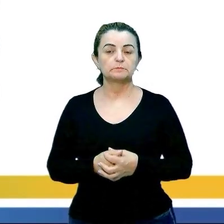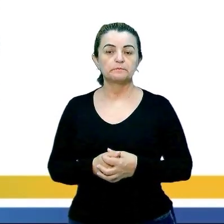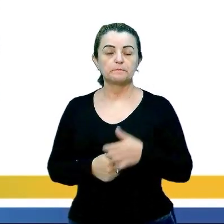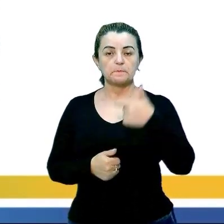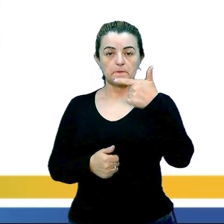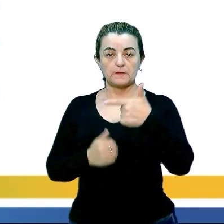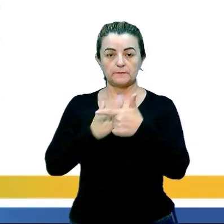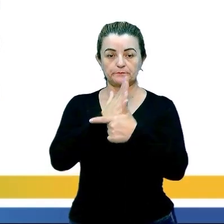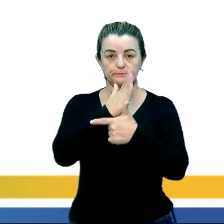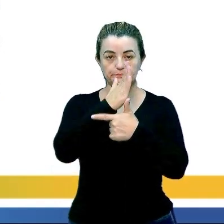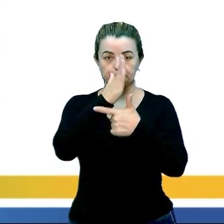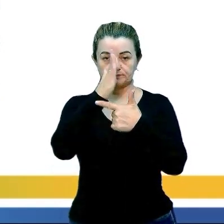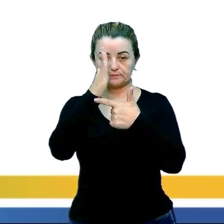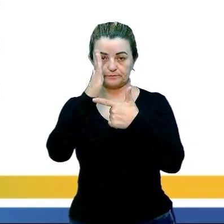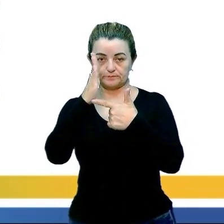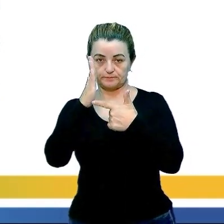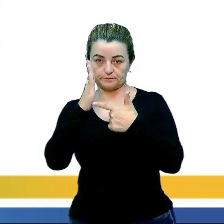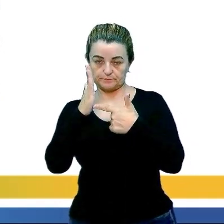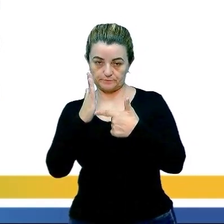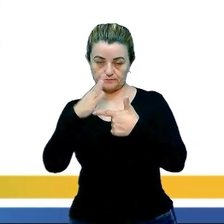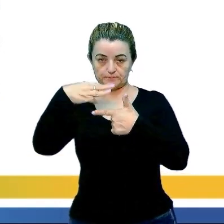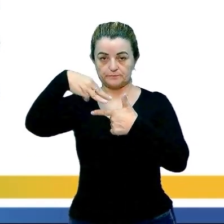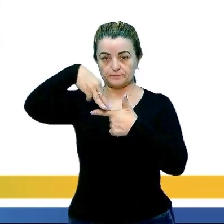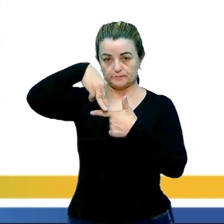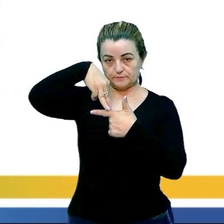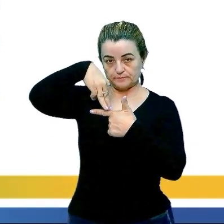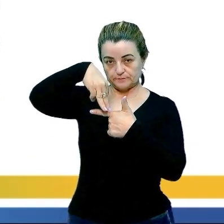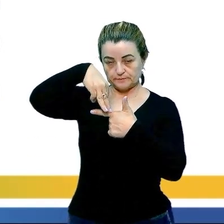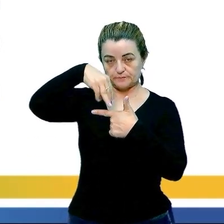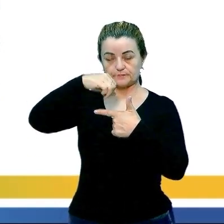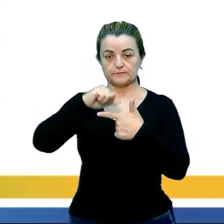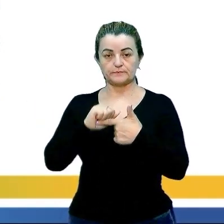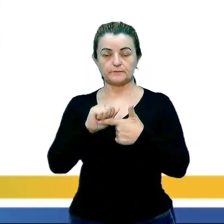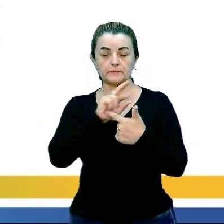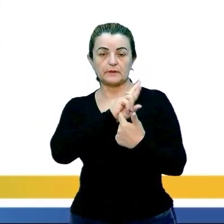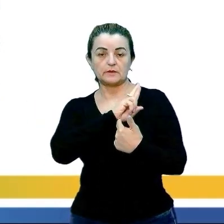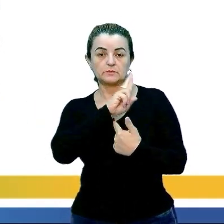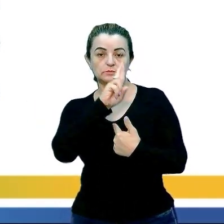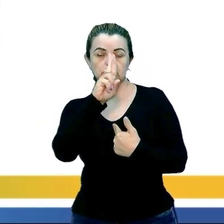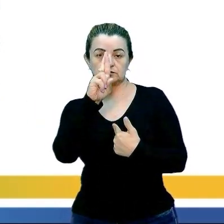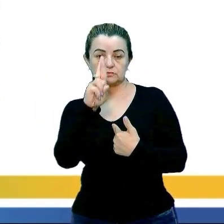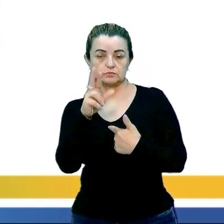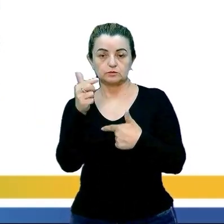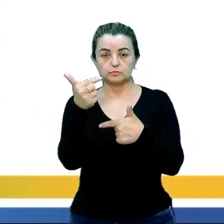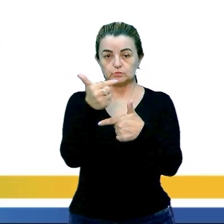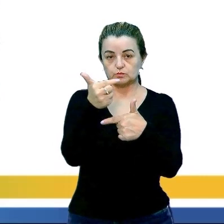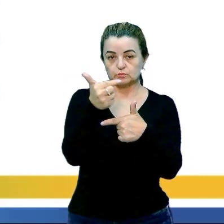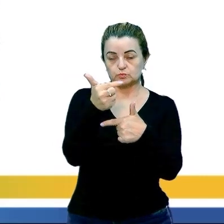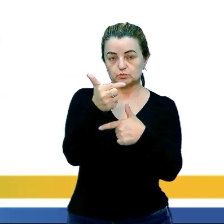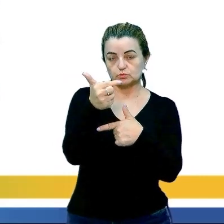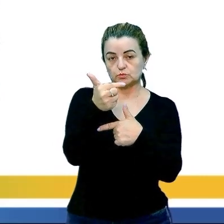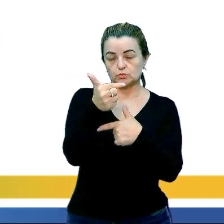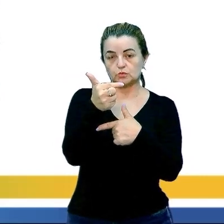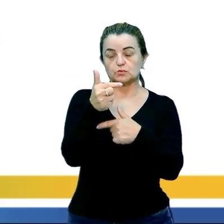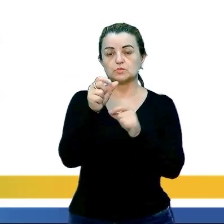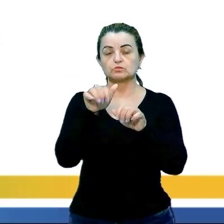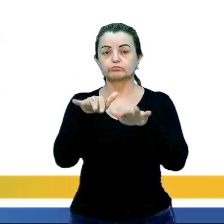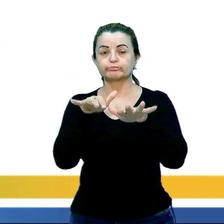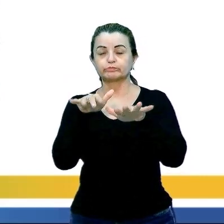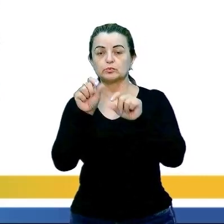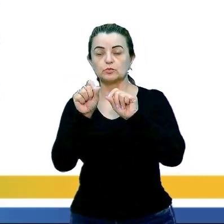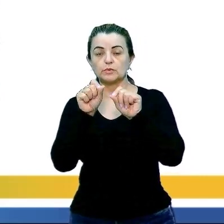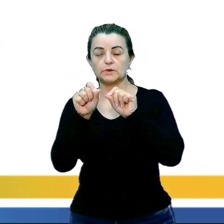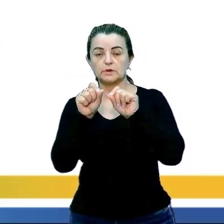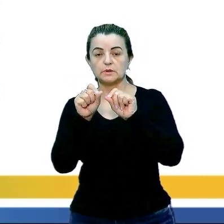A segunda geração modernista, ou segunda fase do modernismo, representa o segundo momento do movimento modernista